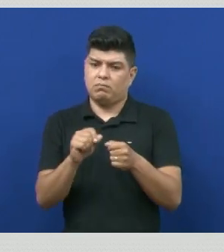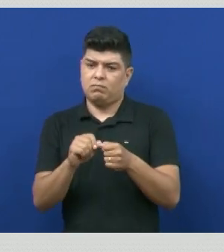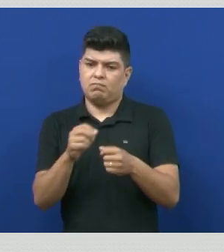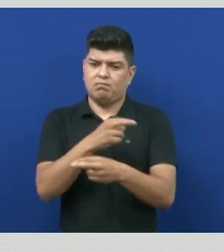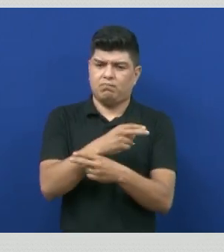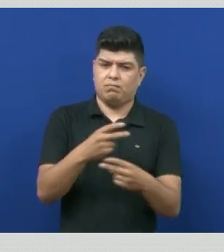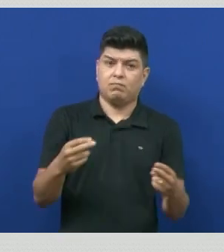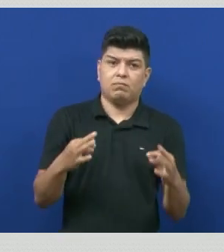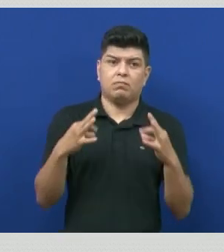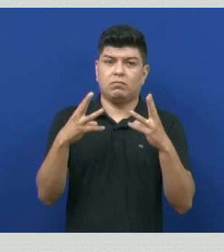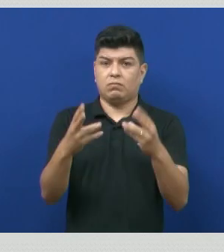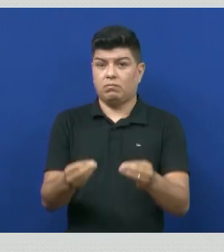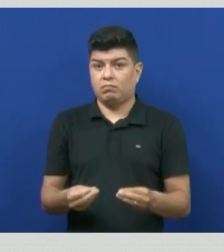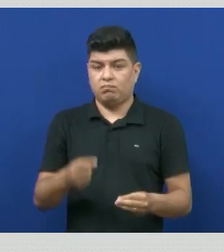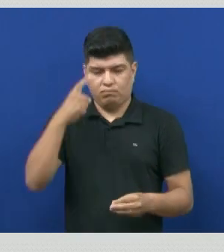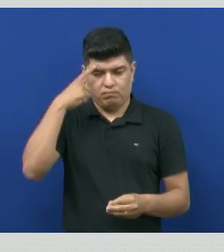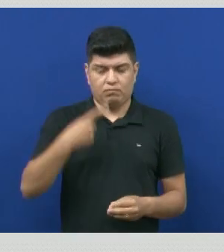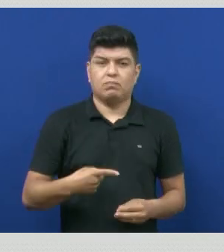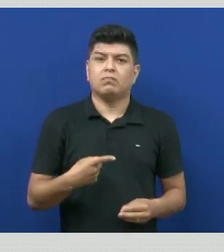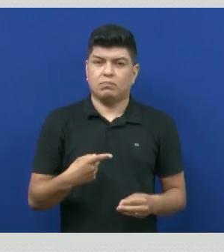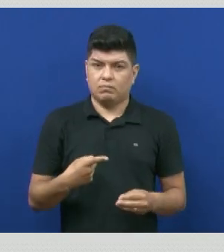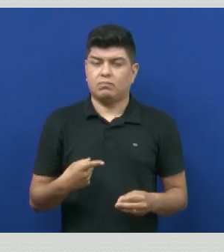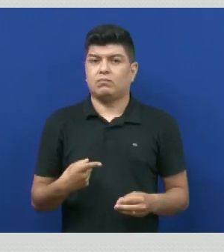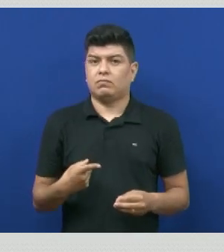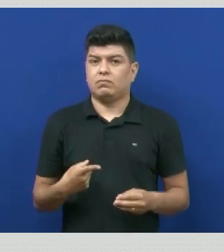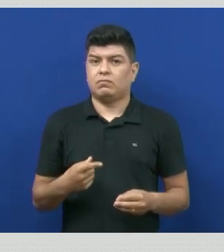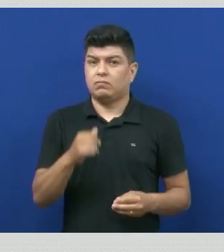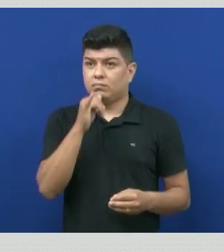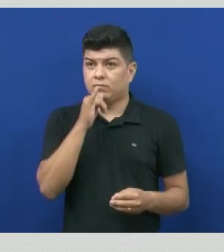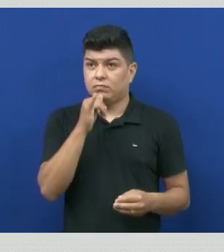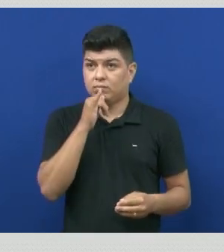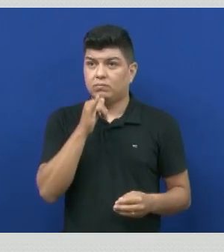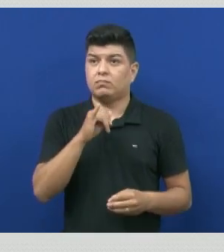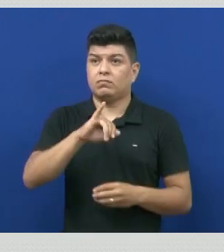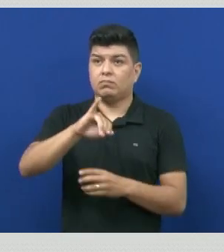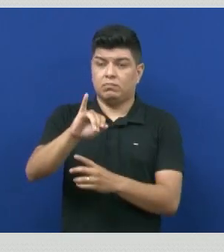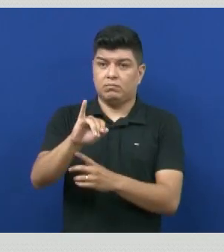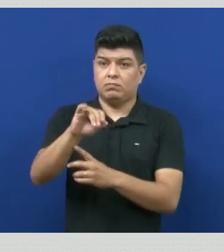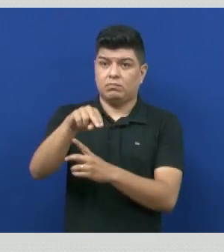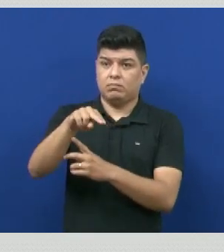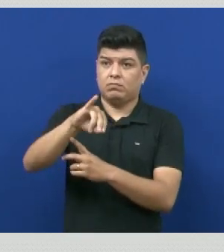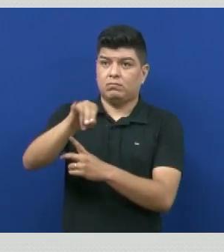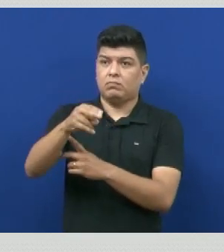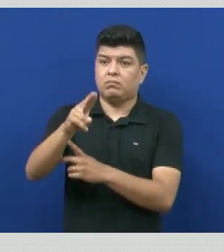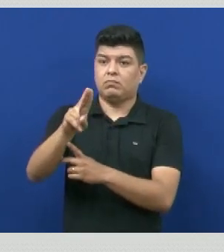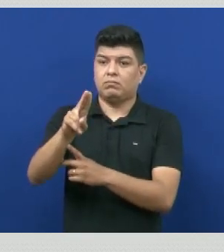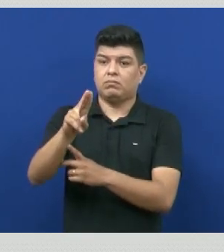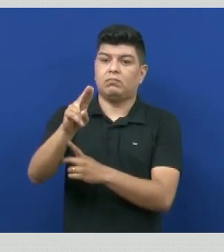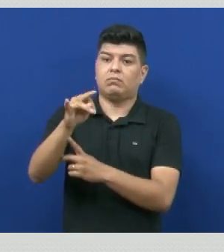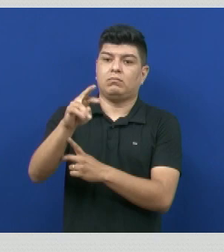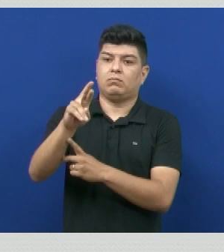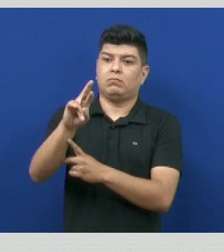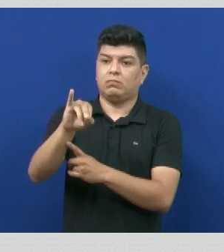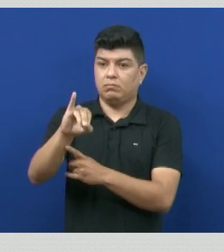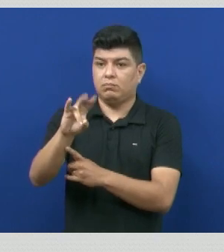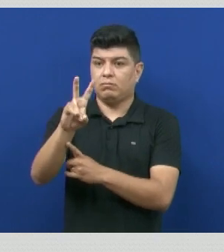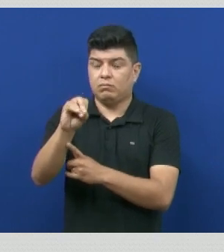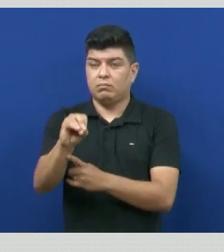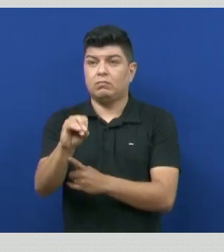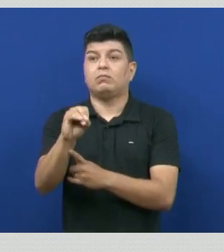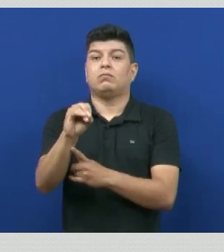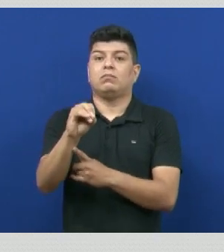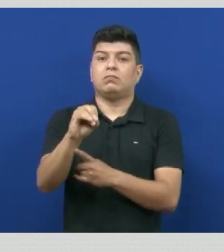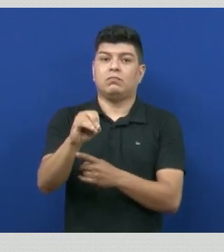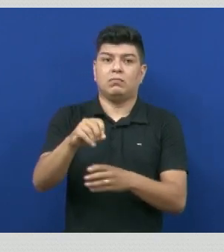assim. Tudo isso são comandos e são do tipo injuntivo. E esses textos, como receita culinária, que é